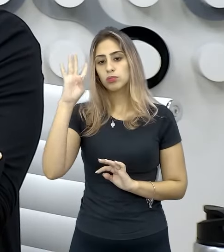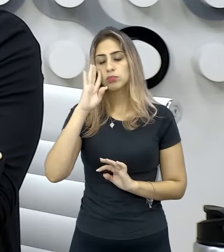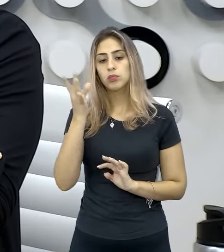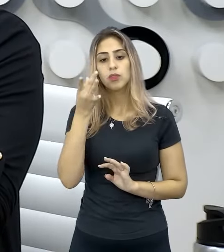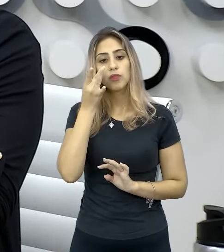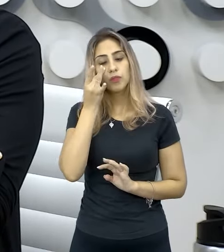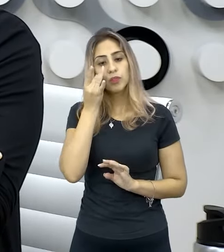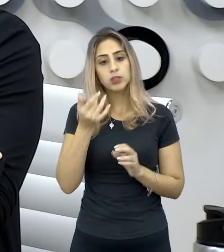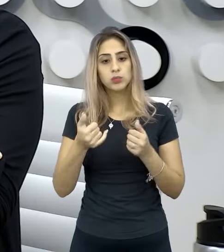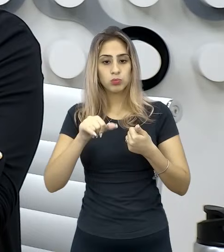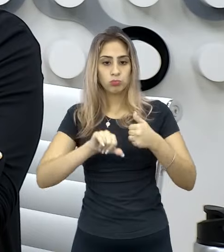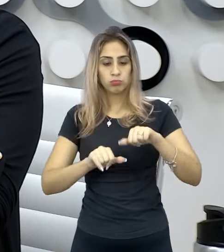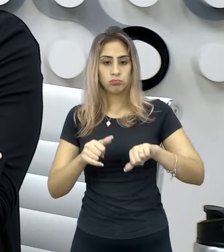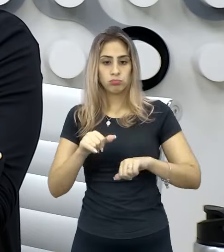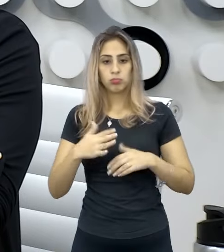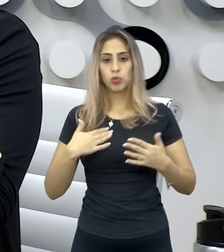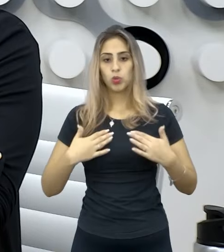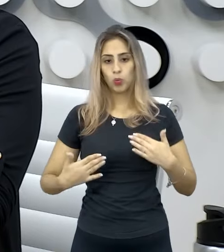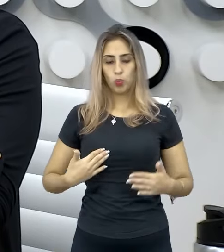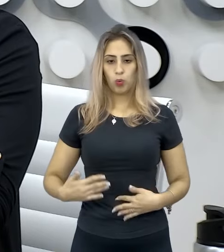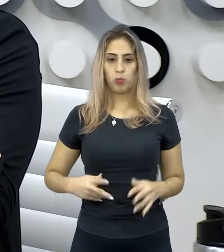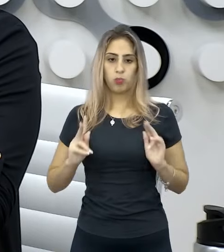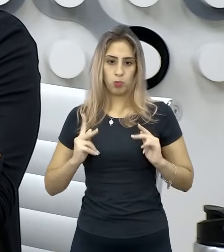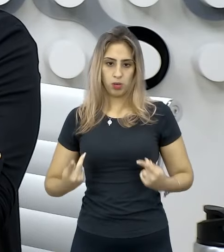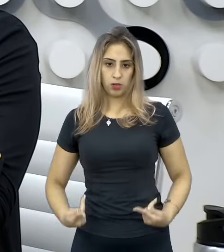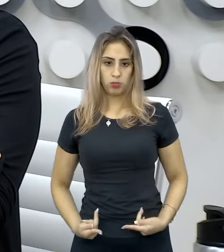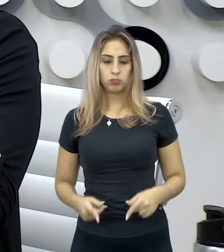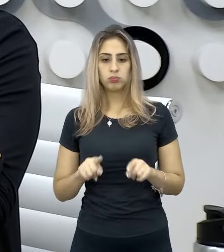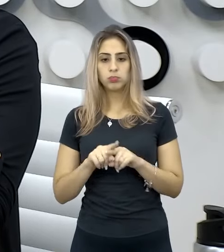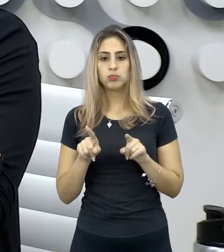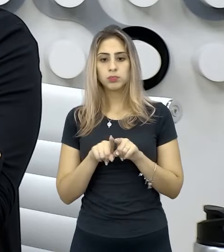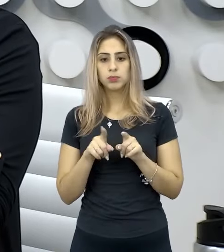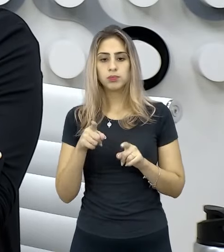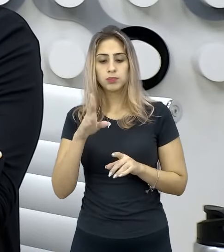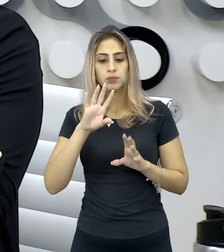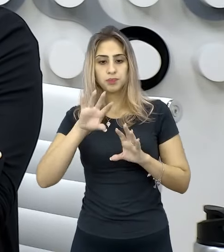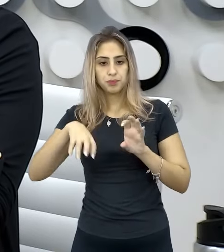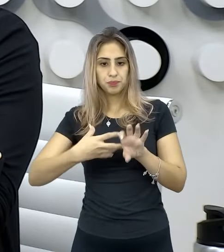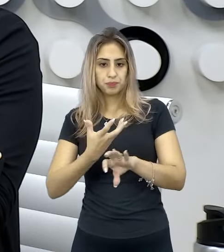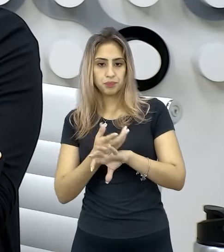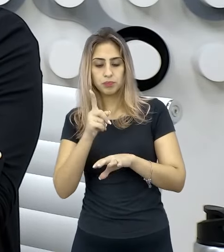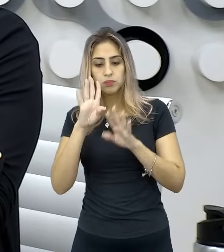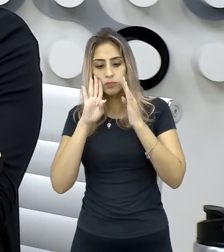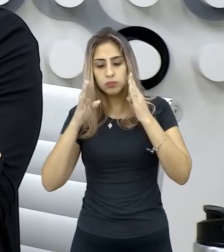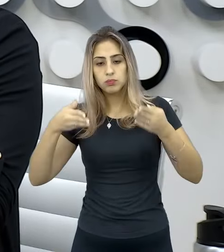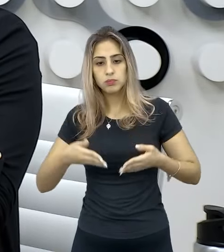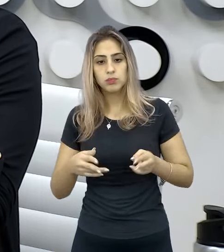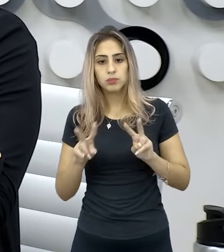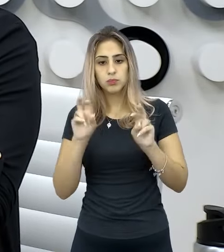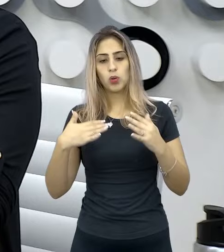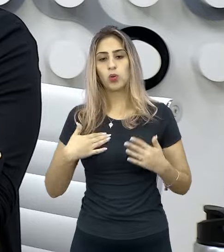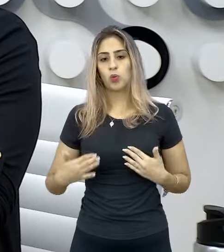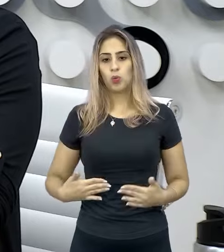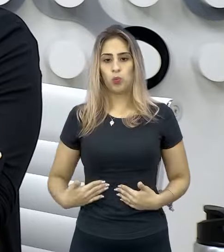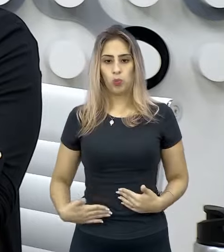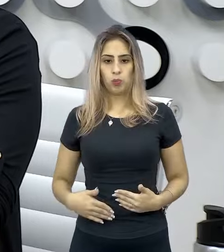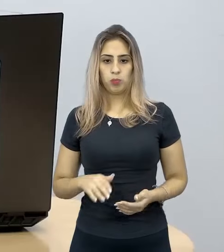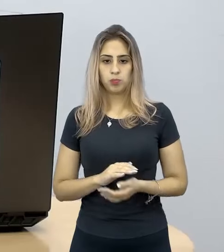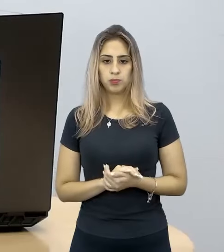físicos e químicos em torno do corpo humano. Então, esse componente curricular, ele vai ficar bem focado na questão do corpo, né,